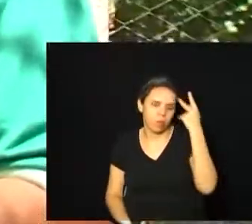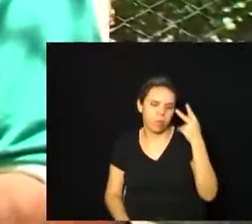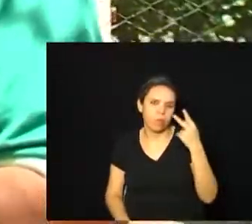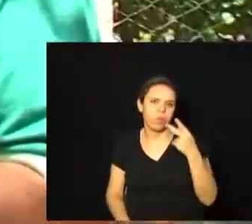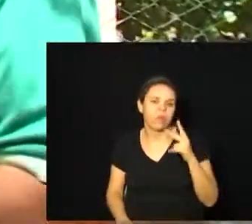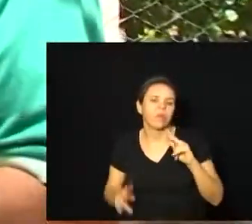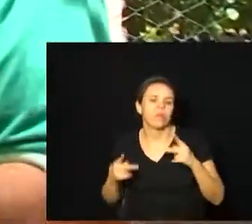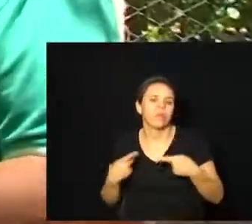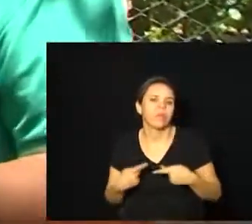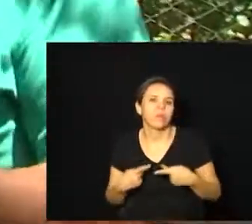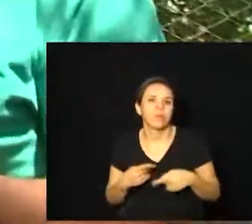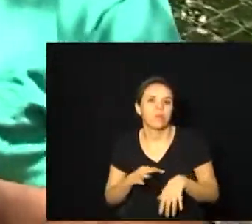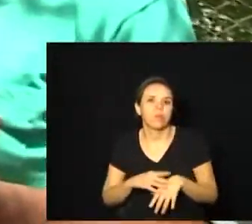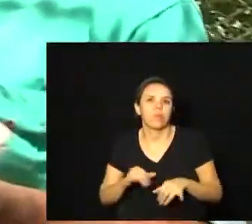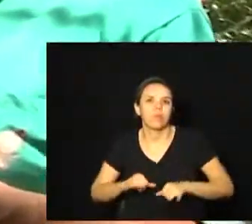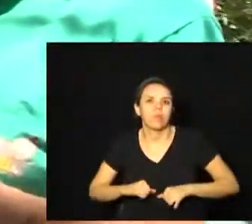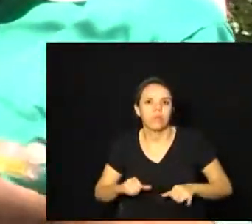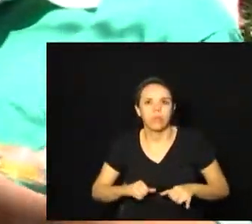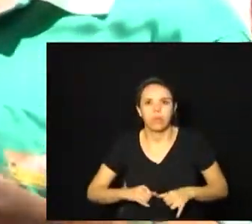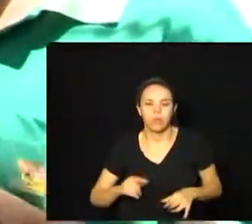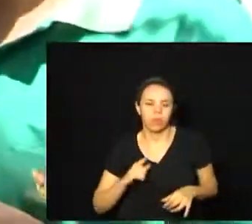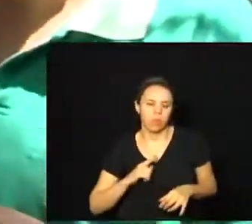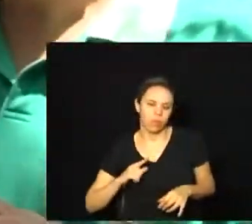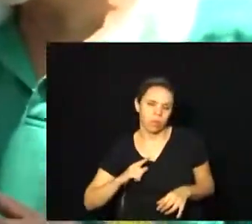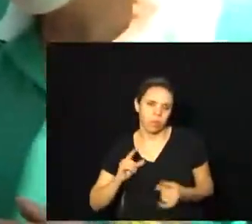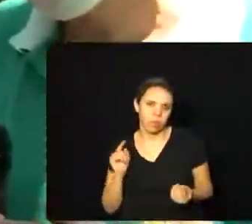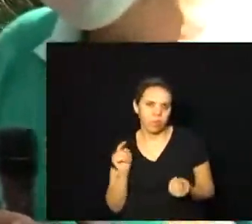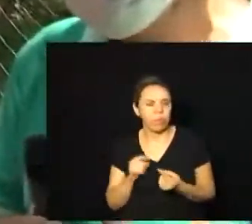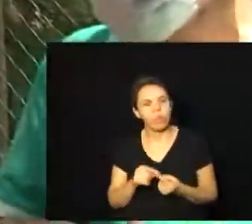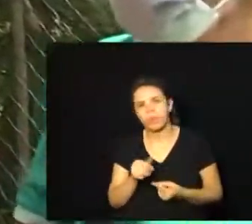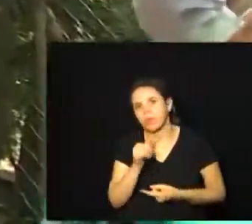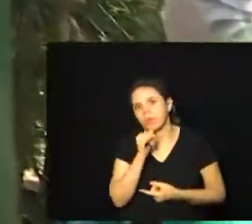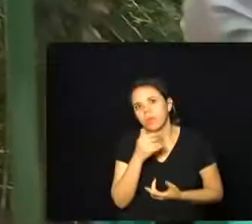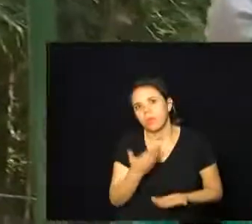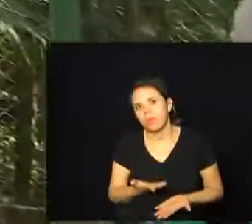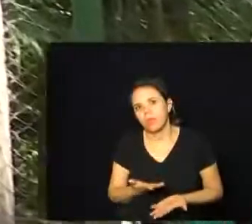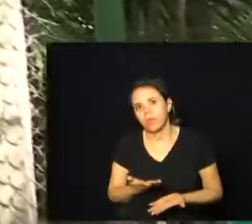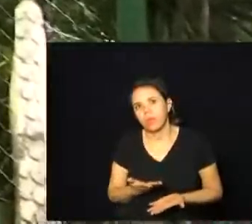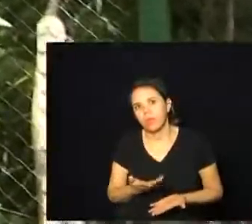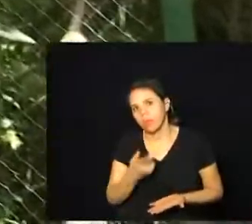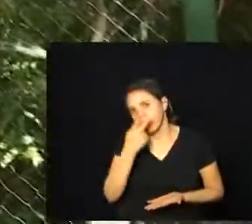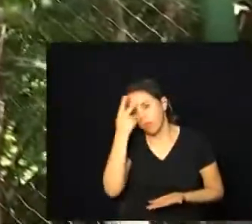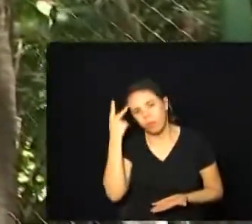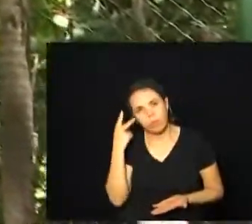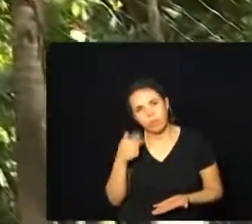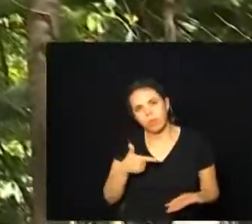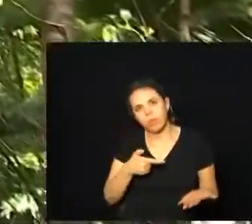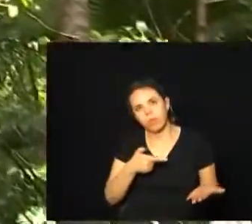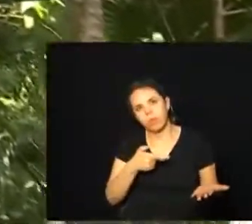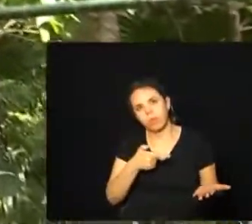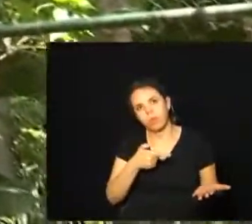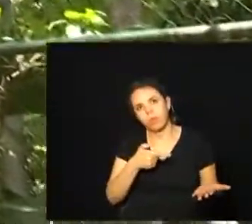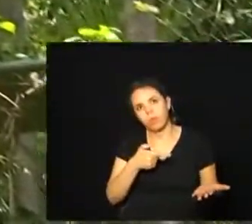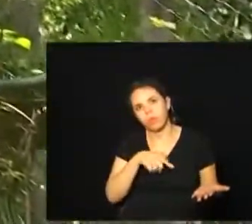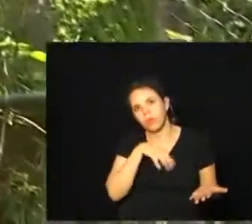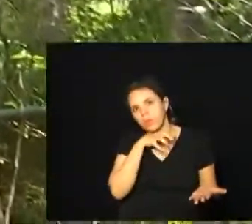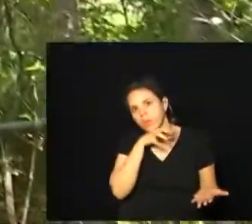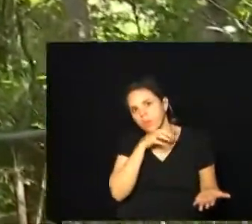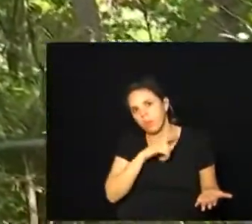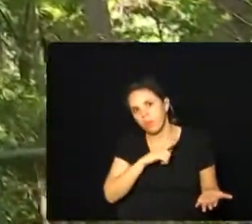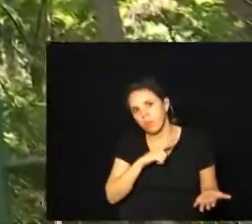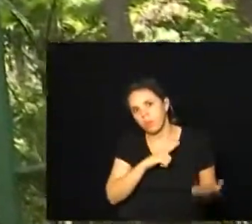é até dolosa, ou seja, há uma intenção, por exemplo, quando alguém dá um tiro de chumbinho num animal. Nós